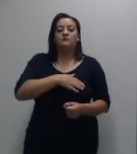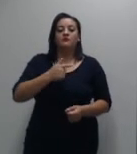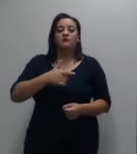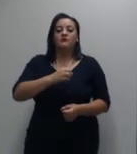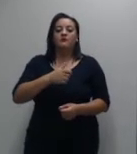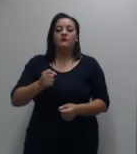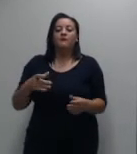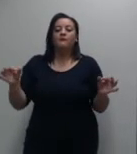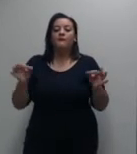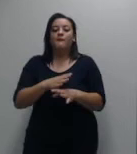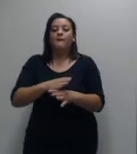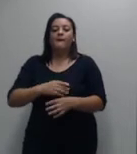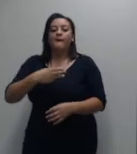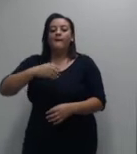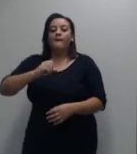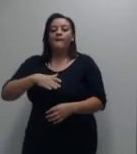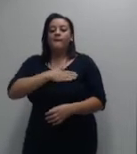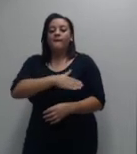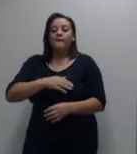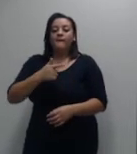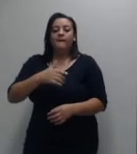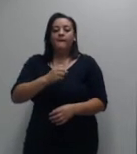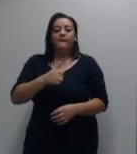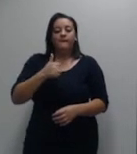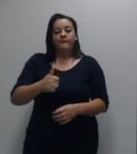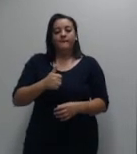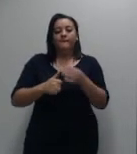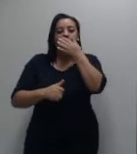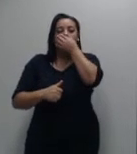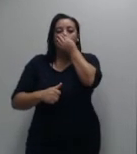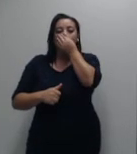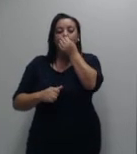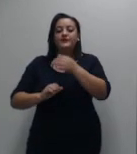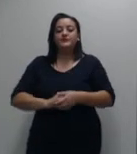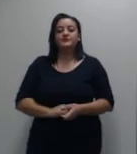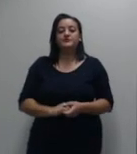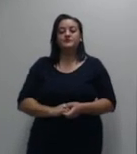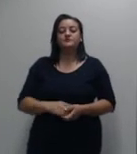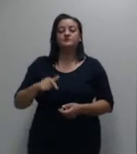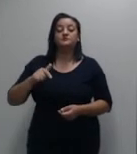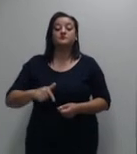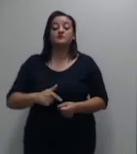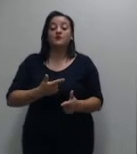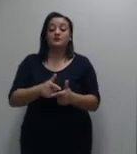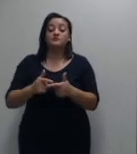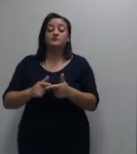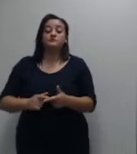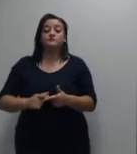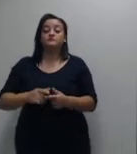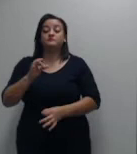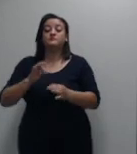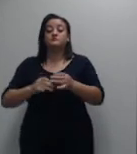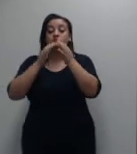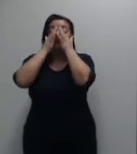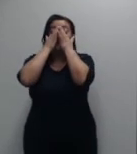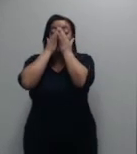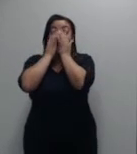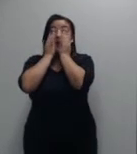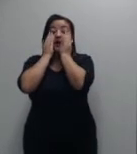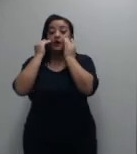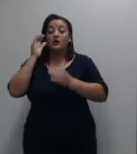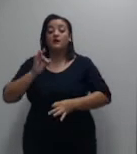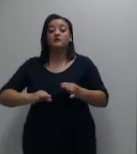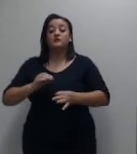eterna em trinta de agosto 2001 e esse ato jurisdicional da ministra Regina Helena